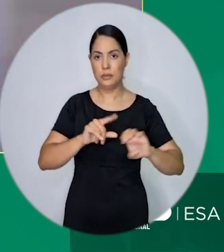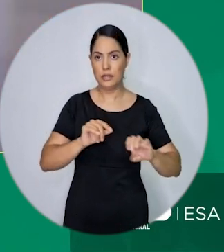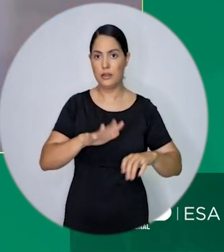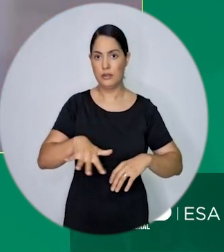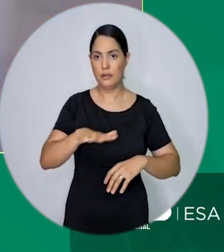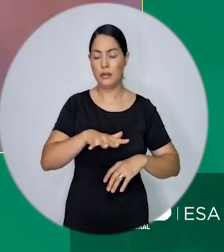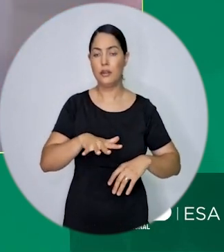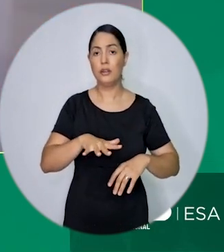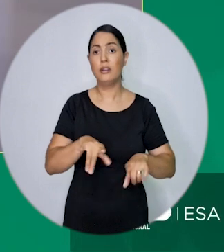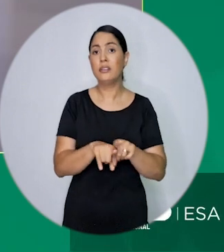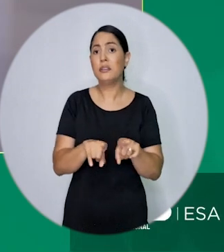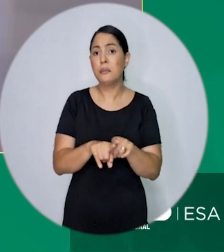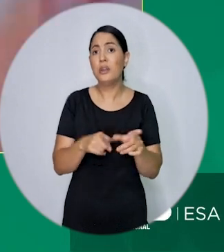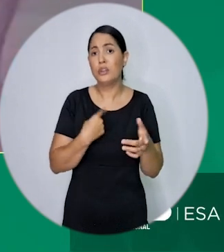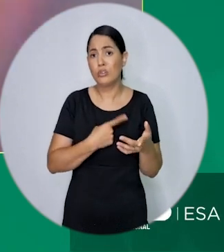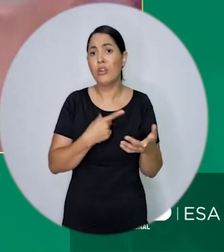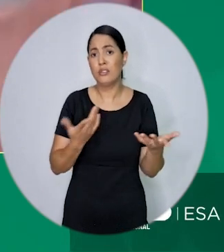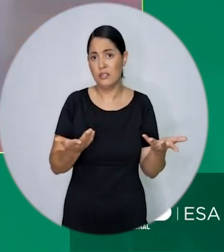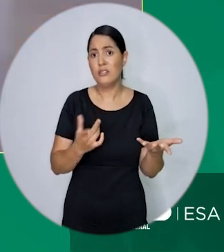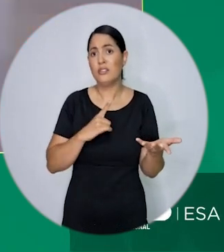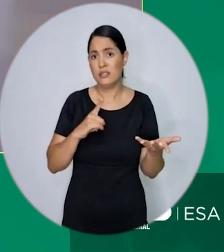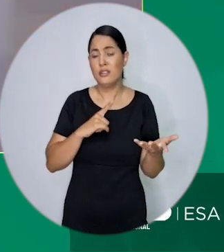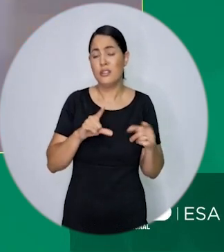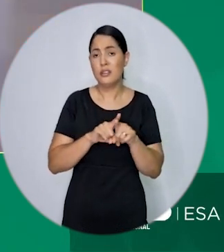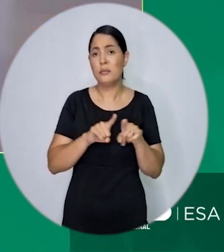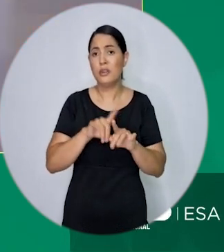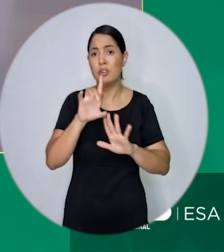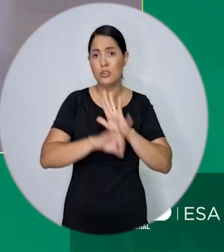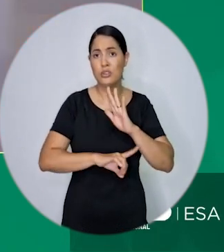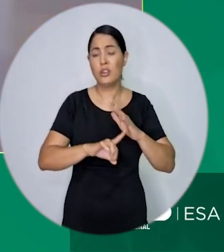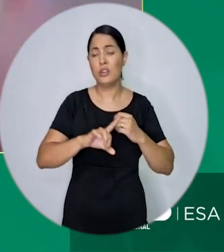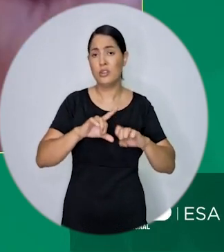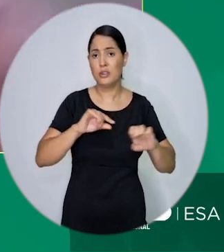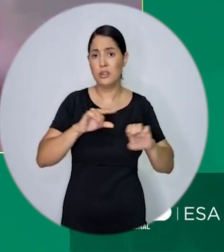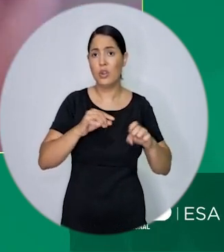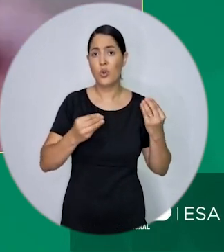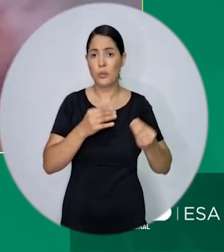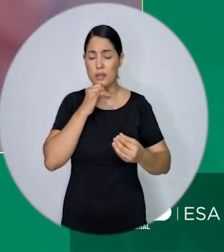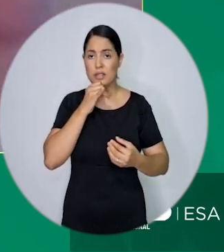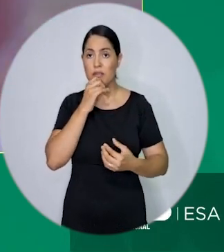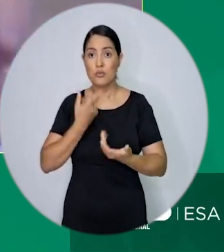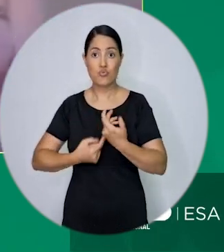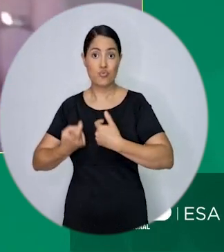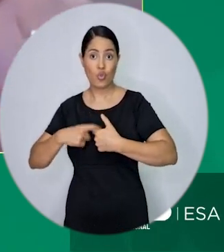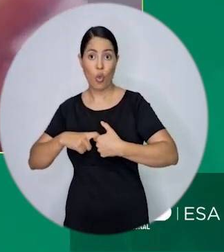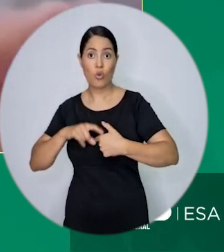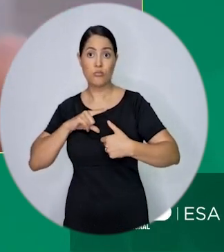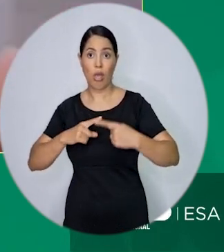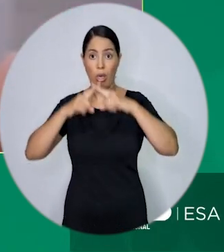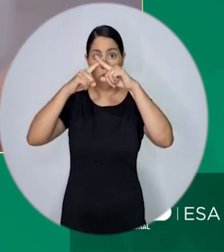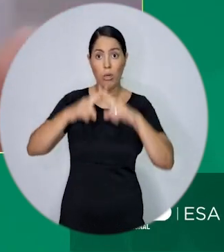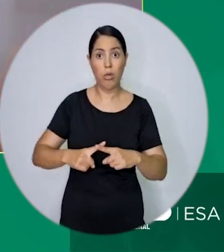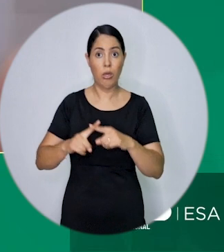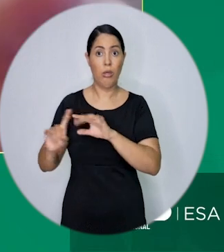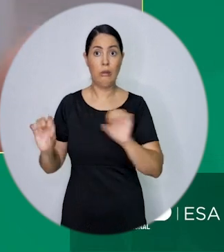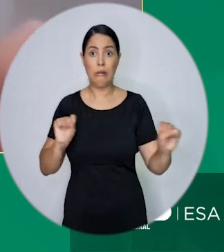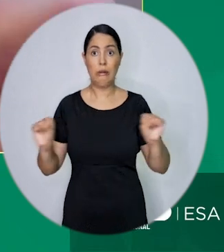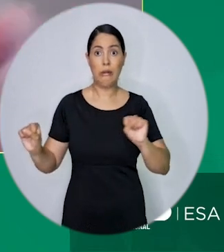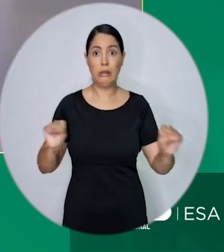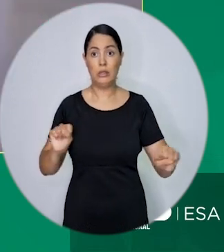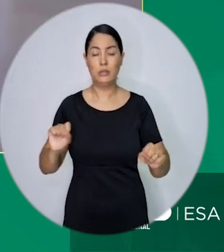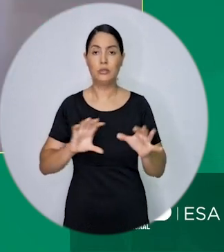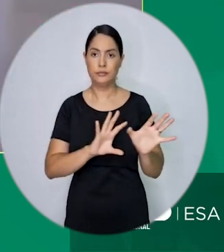empresarial, queiramos nós ou não, nós temos direito empresarial quando, por exemplo, há uma disputa entre sócios envolvendo